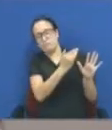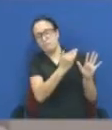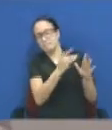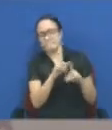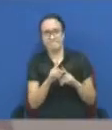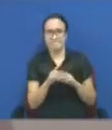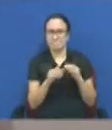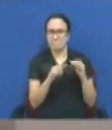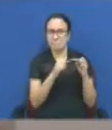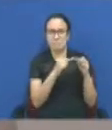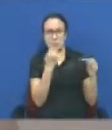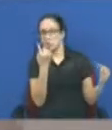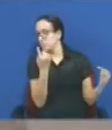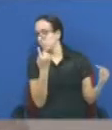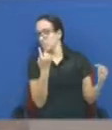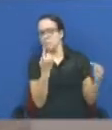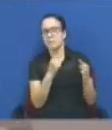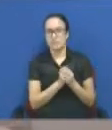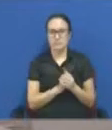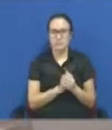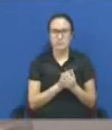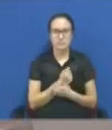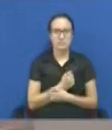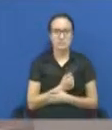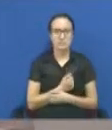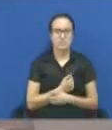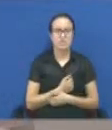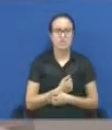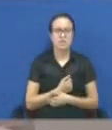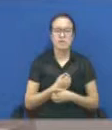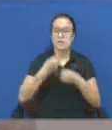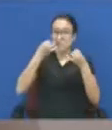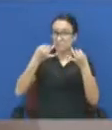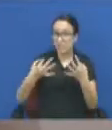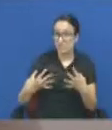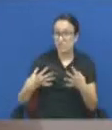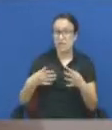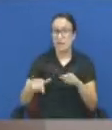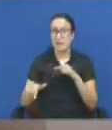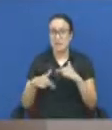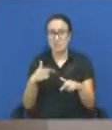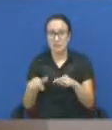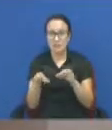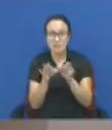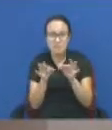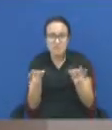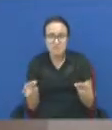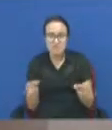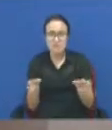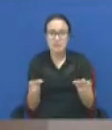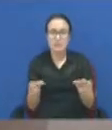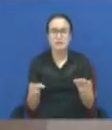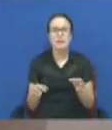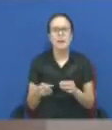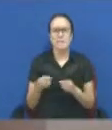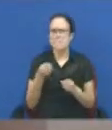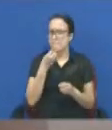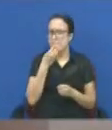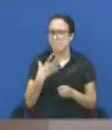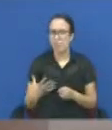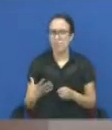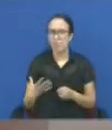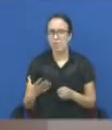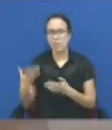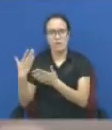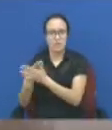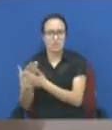Dizer que o serviço leve pode ser bom para uma criança em detrimento da escola é permitir que a